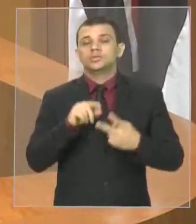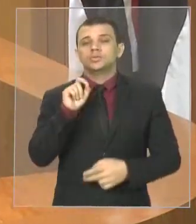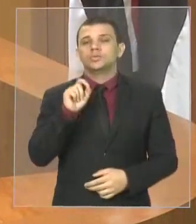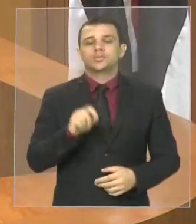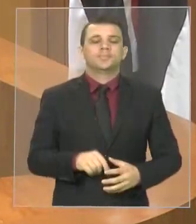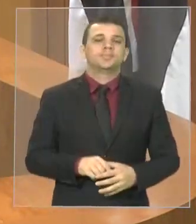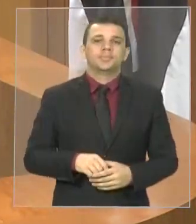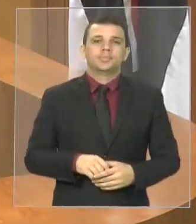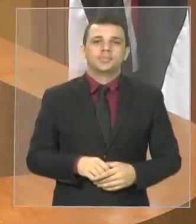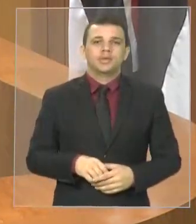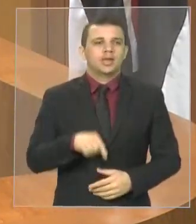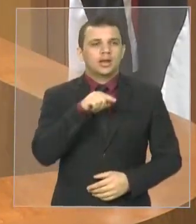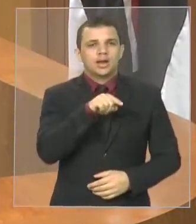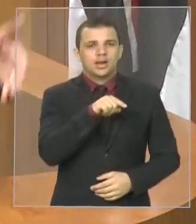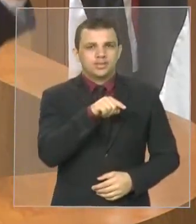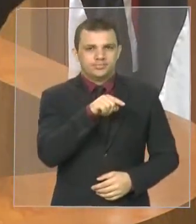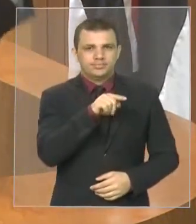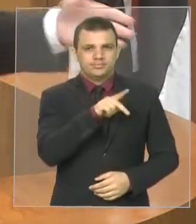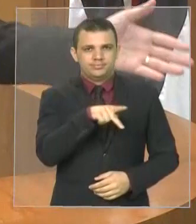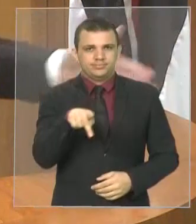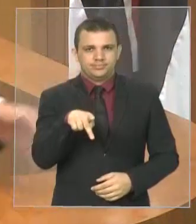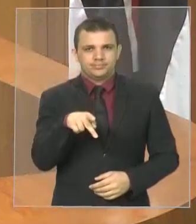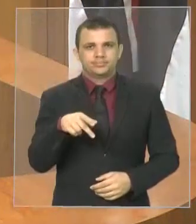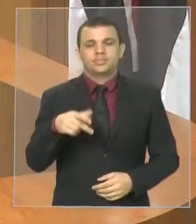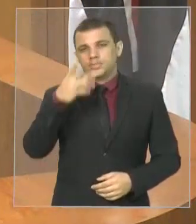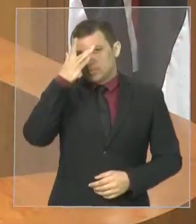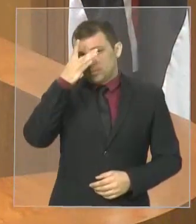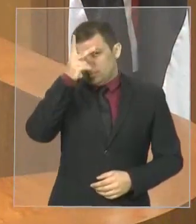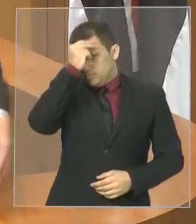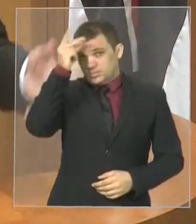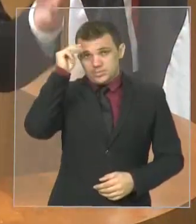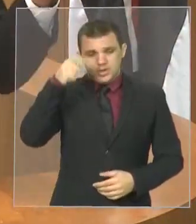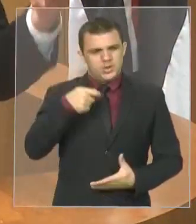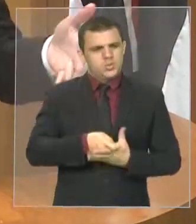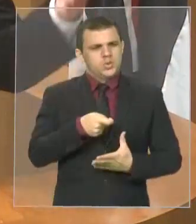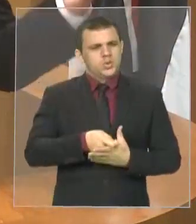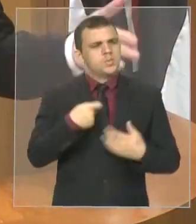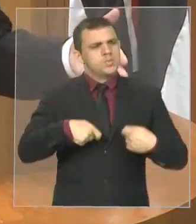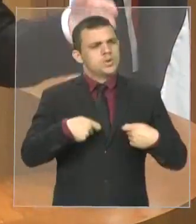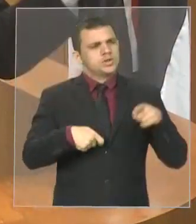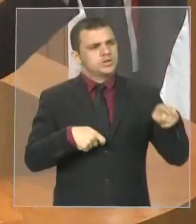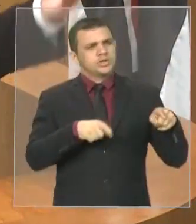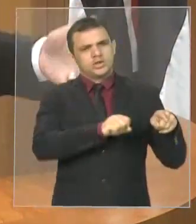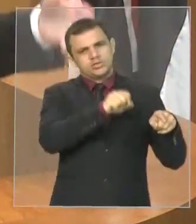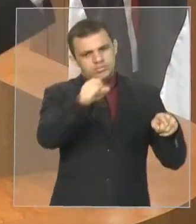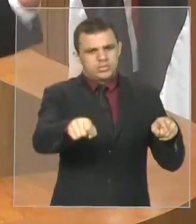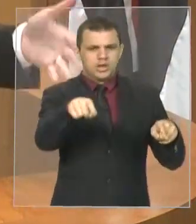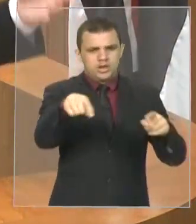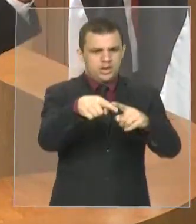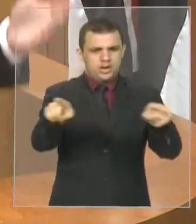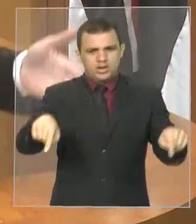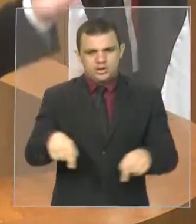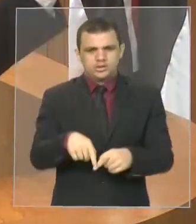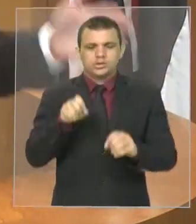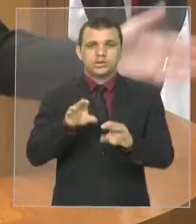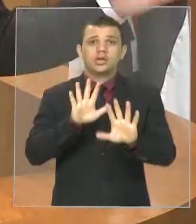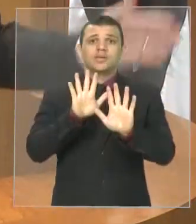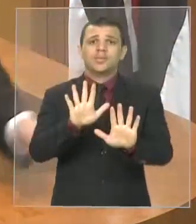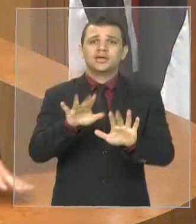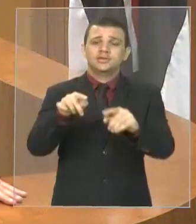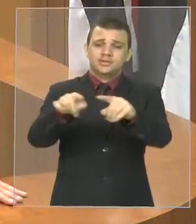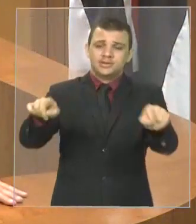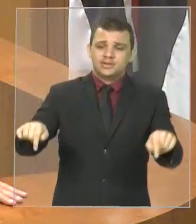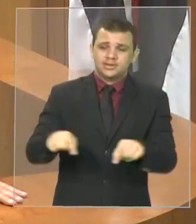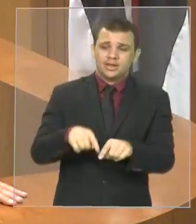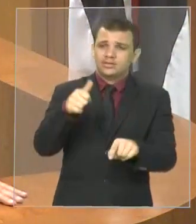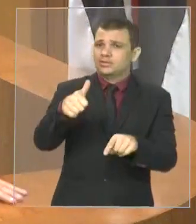exigir que os professores têm que estar na sala de aula se as salas de aula não dão as mínimas condições de trabalho para